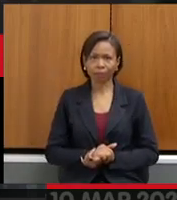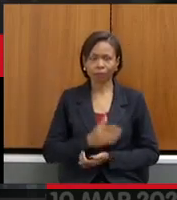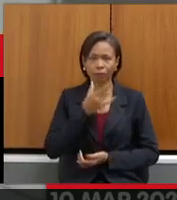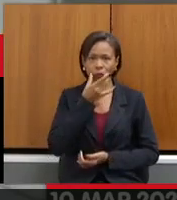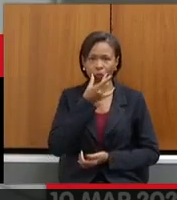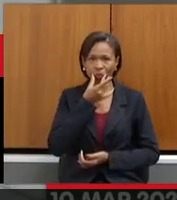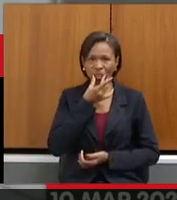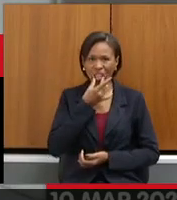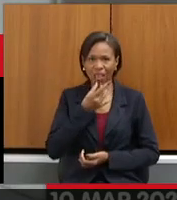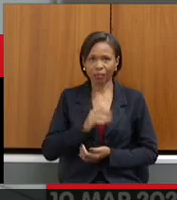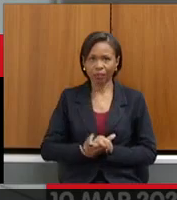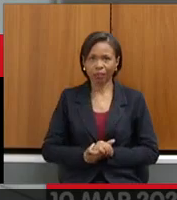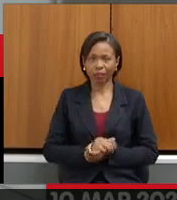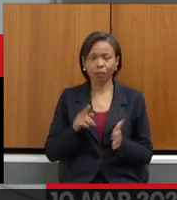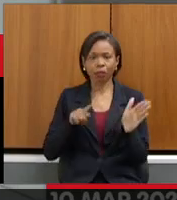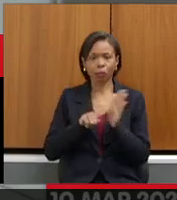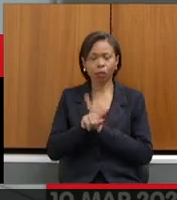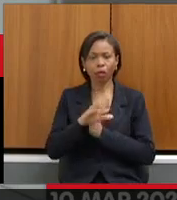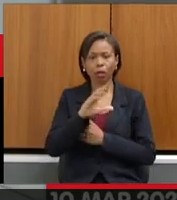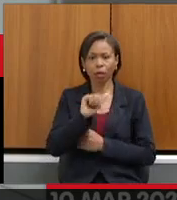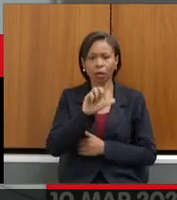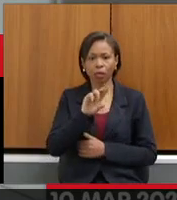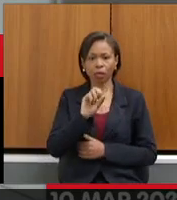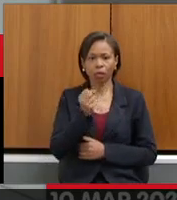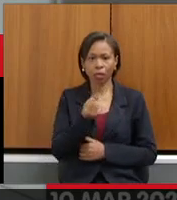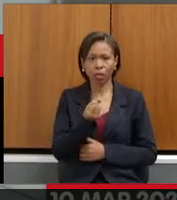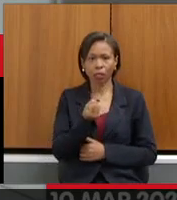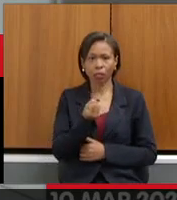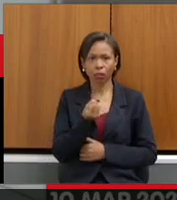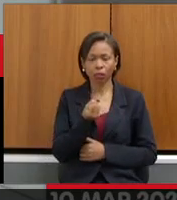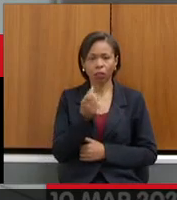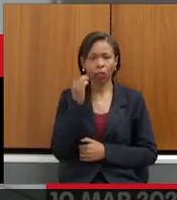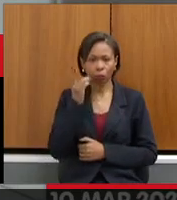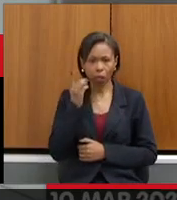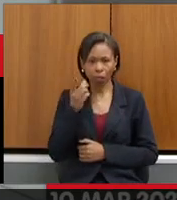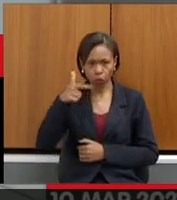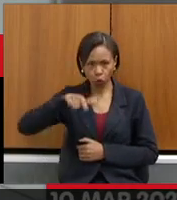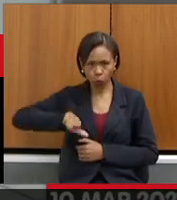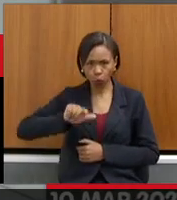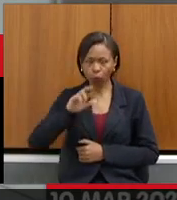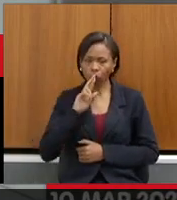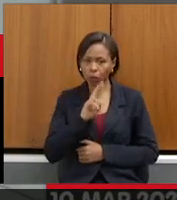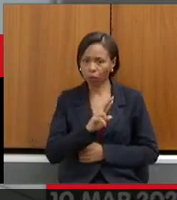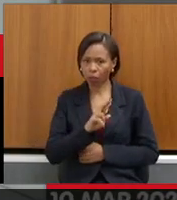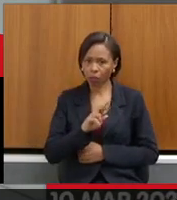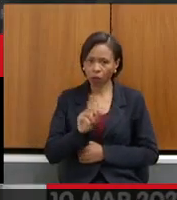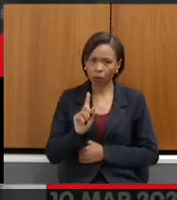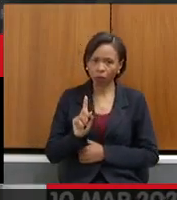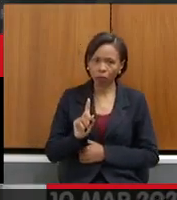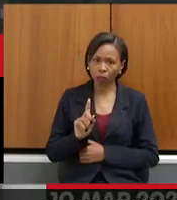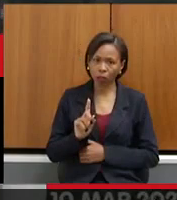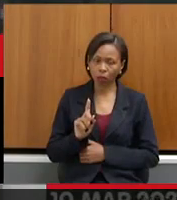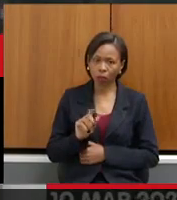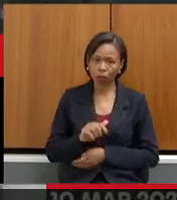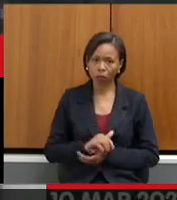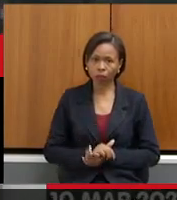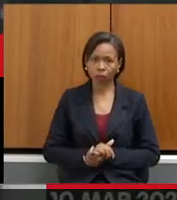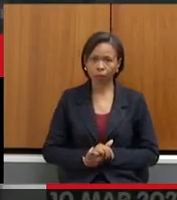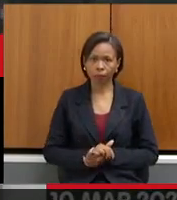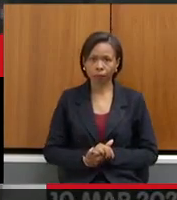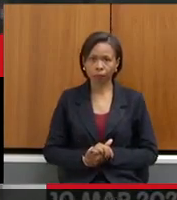e questiona o deputado Carlos Pimenta você quer fazer novamente uso da palavra se não passaremos a palavra ao Deputado Arlen